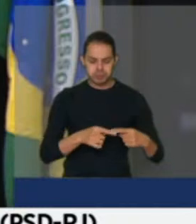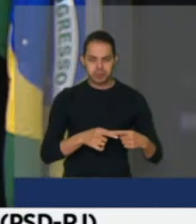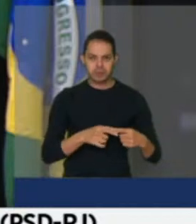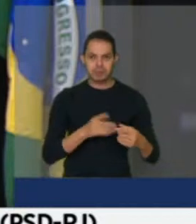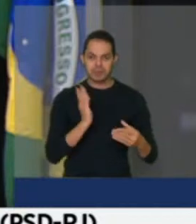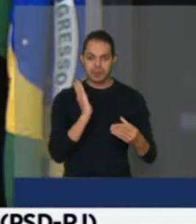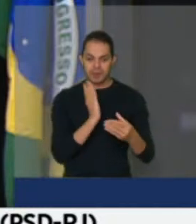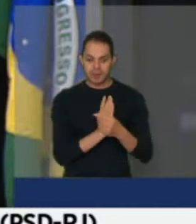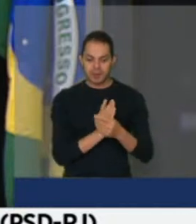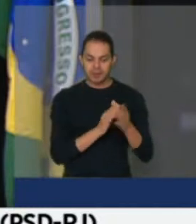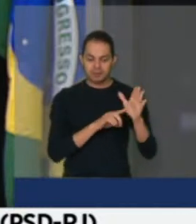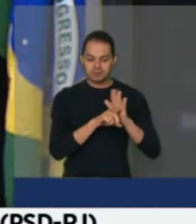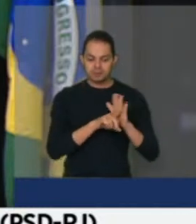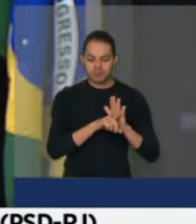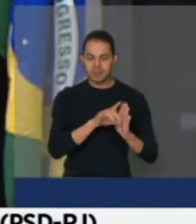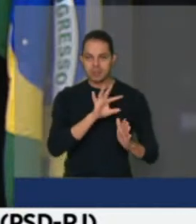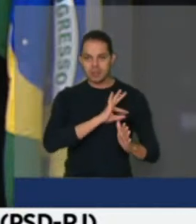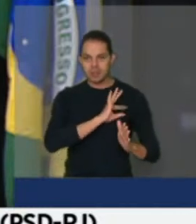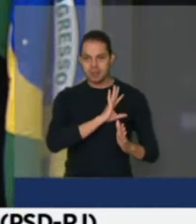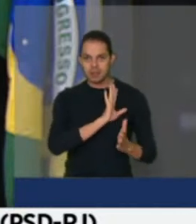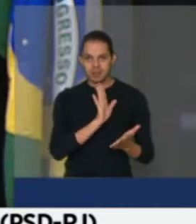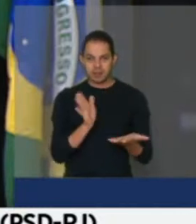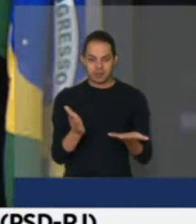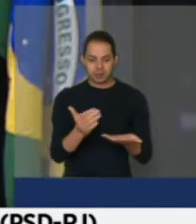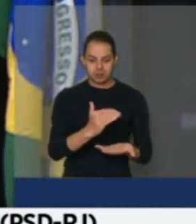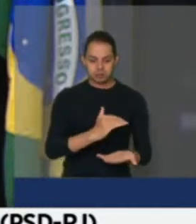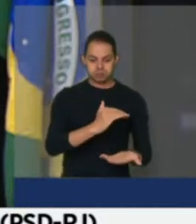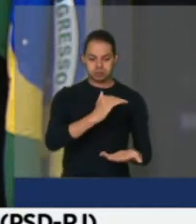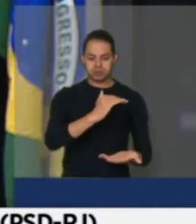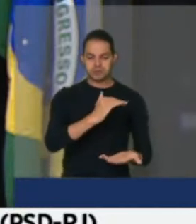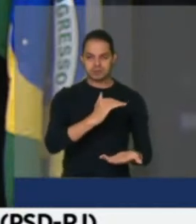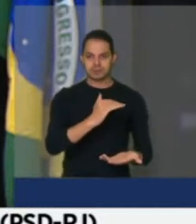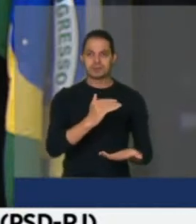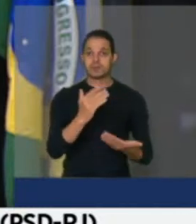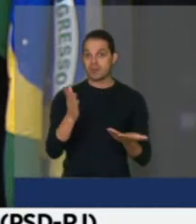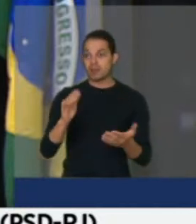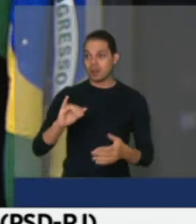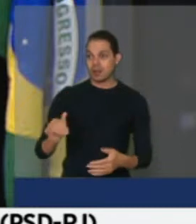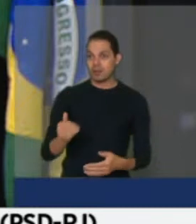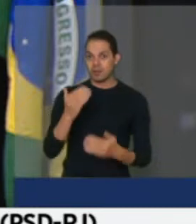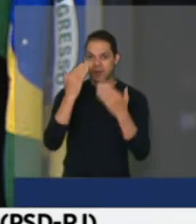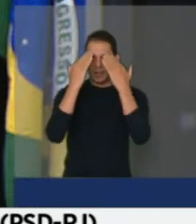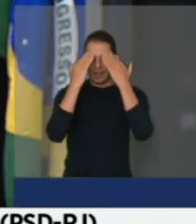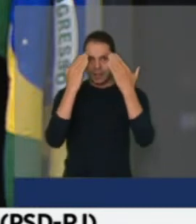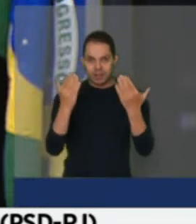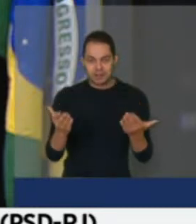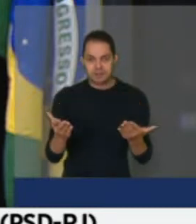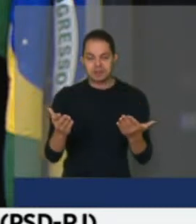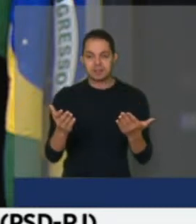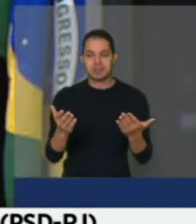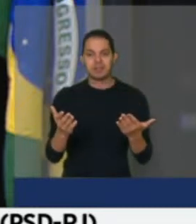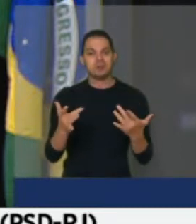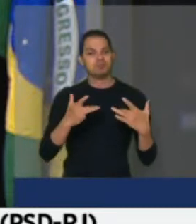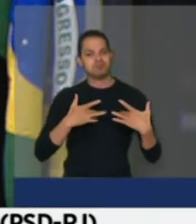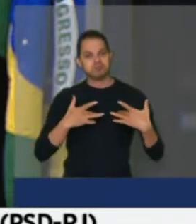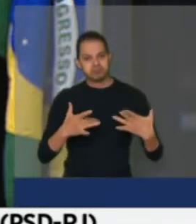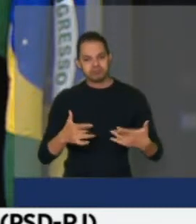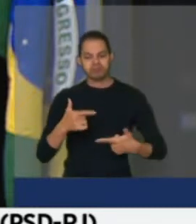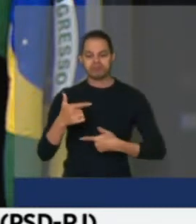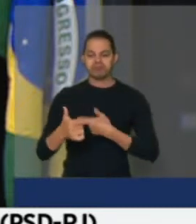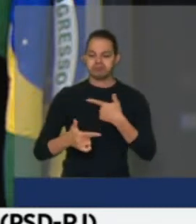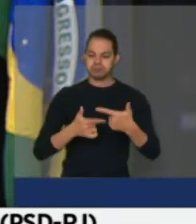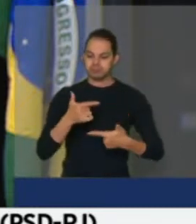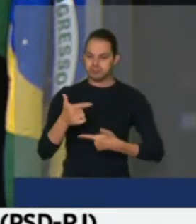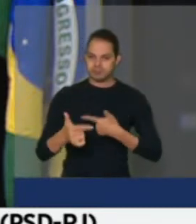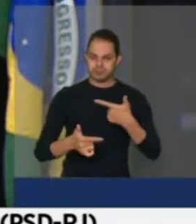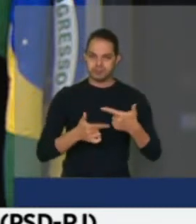inquérito policial. Aliás, aproveito a agradecer toda a disponibilidade, prontidão e pelo